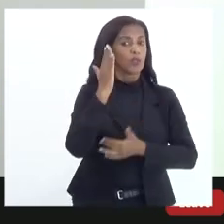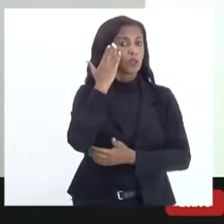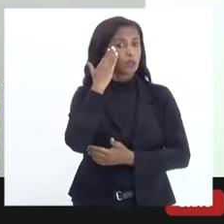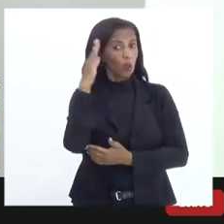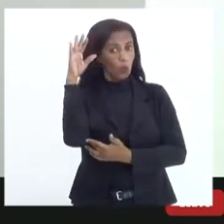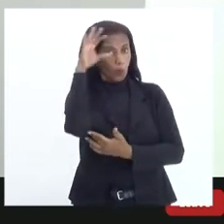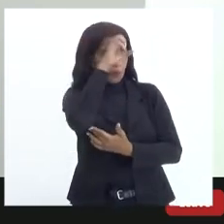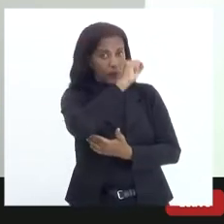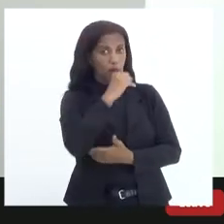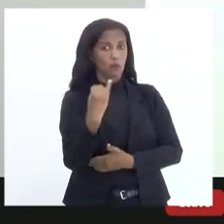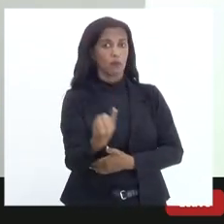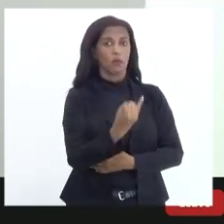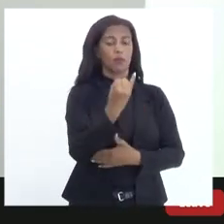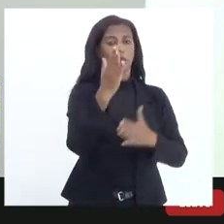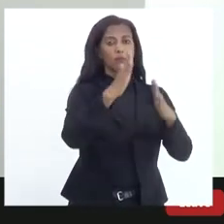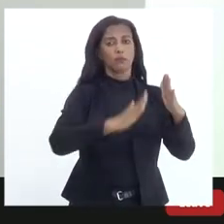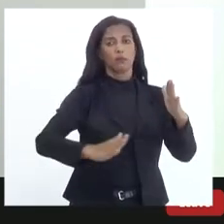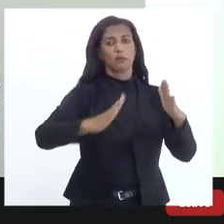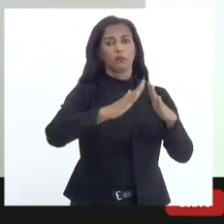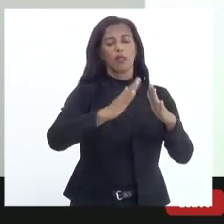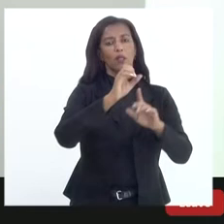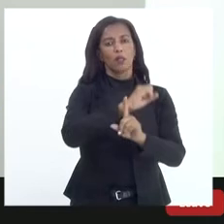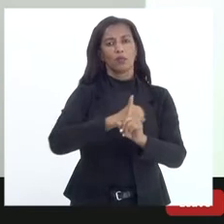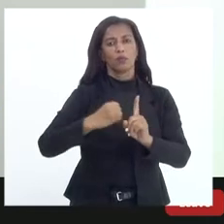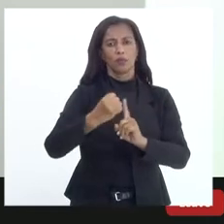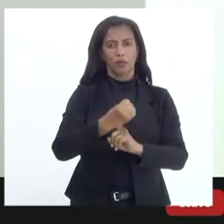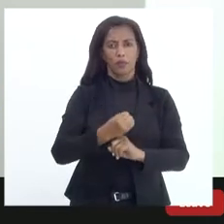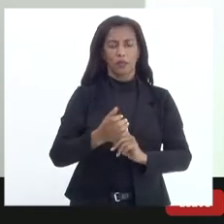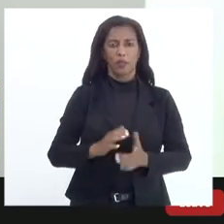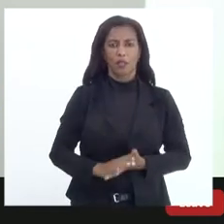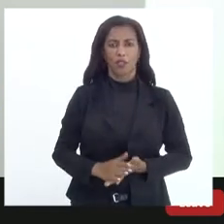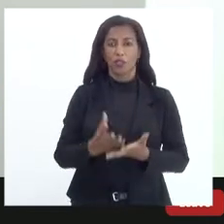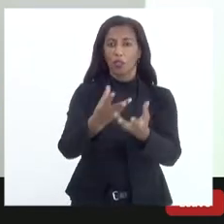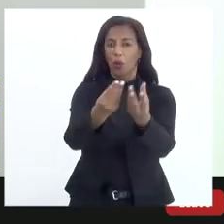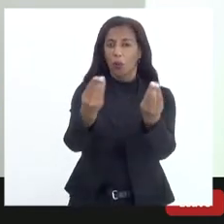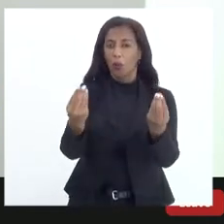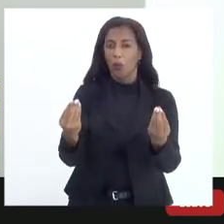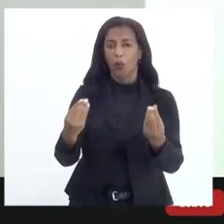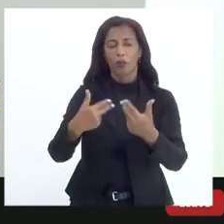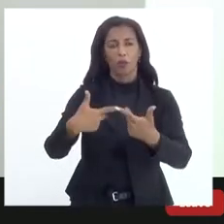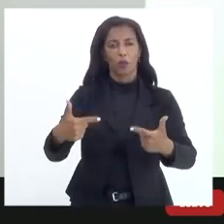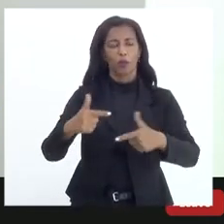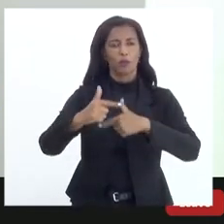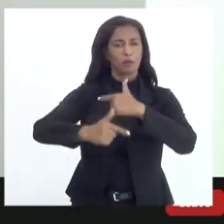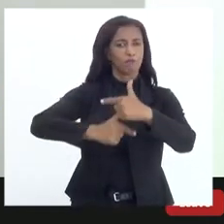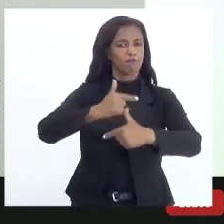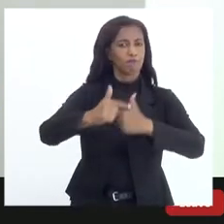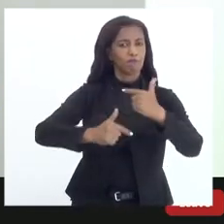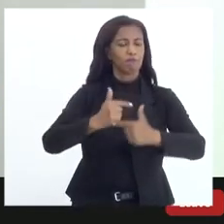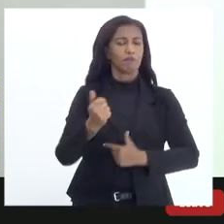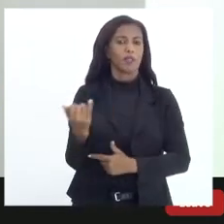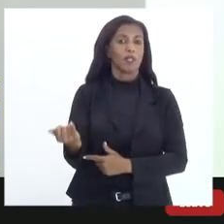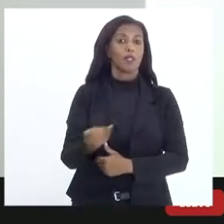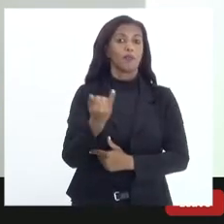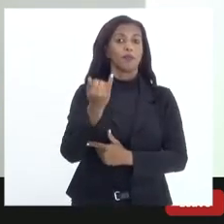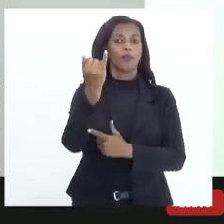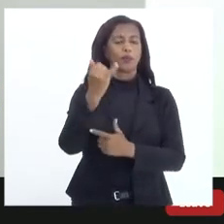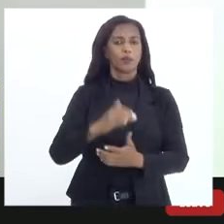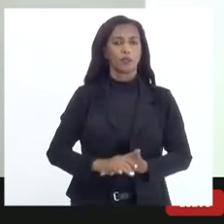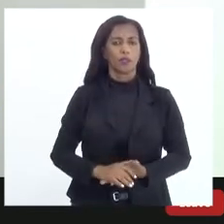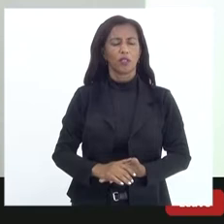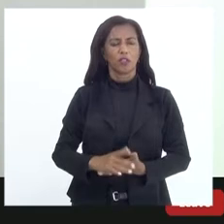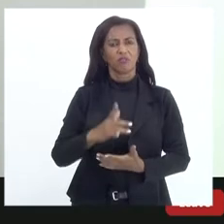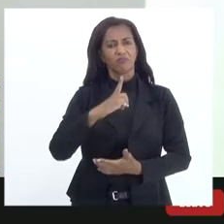compreendendo o papel desses terreiros na sociedade. Então, muita coisa vem mudando e é importante também lhe